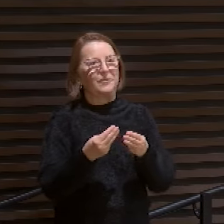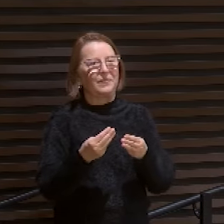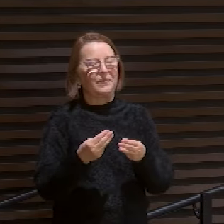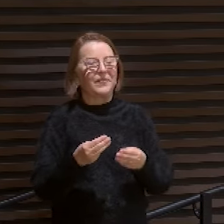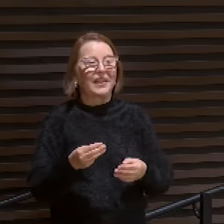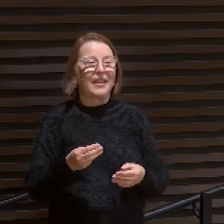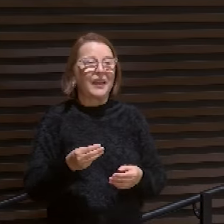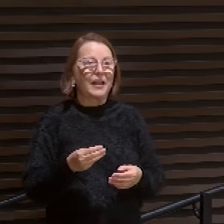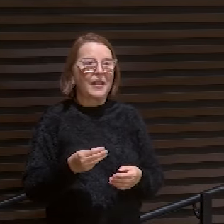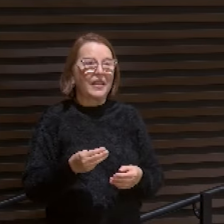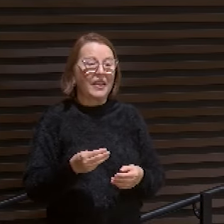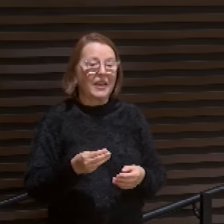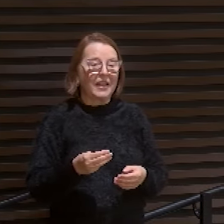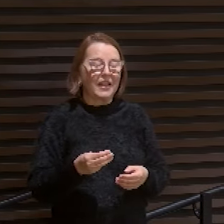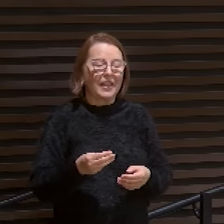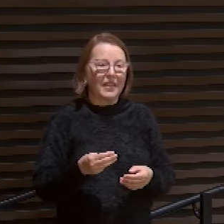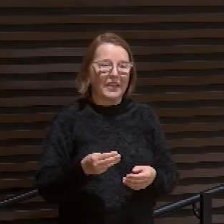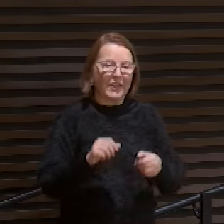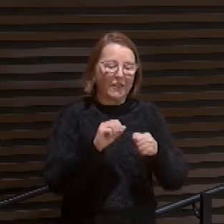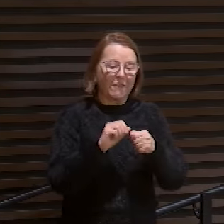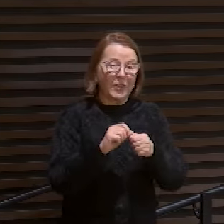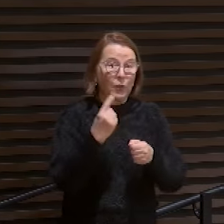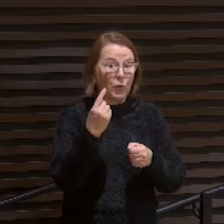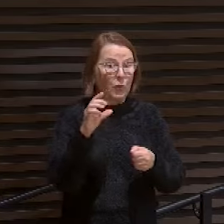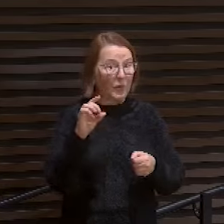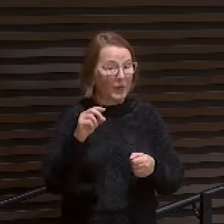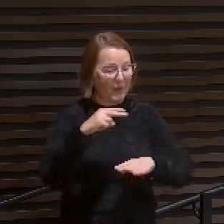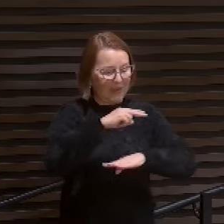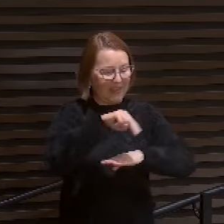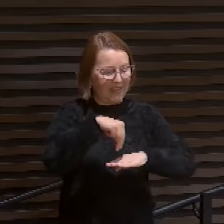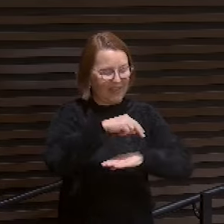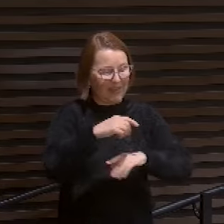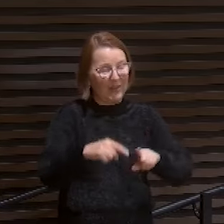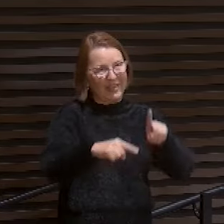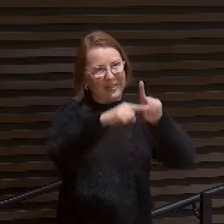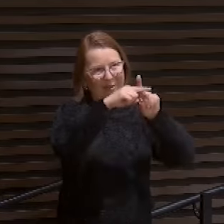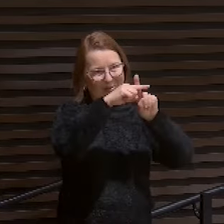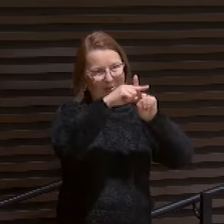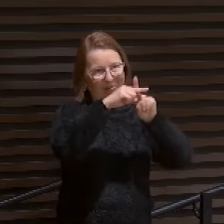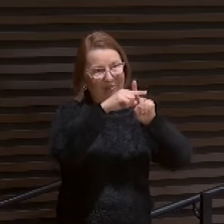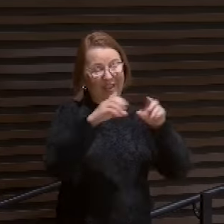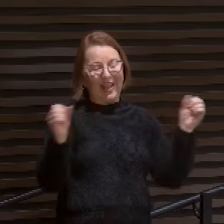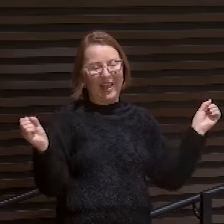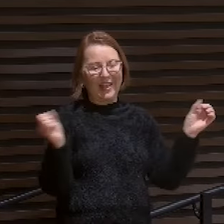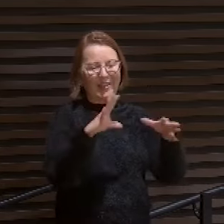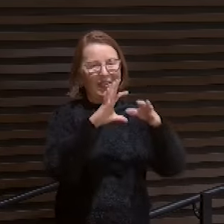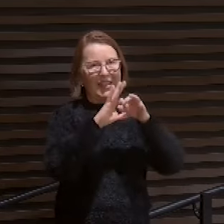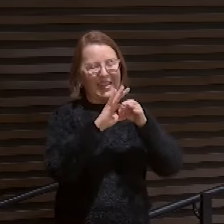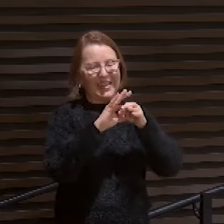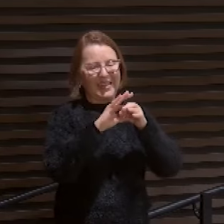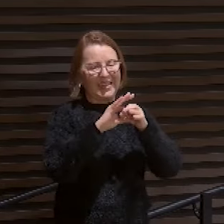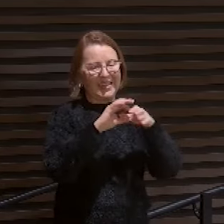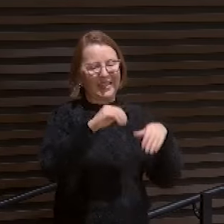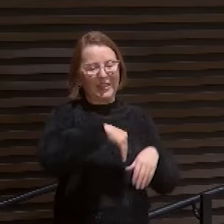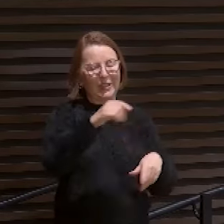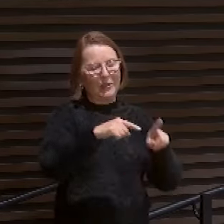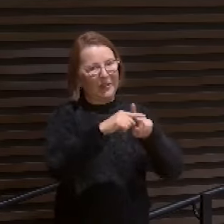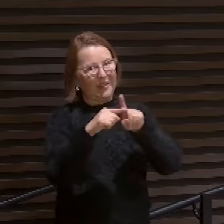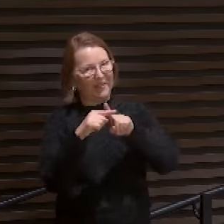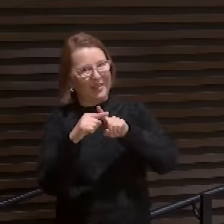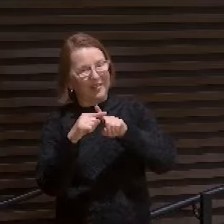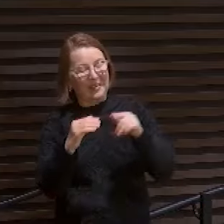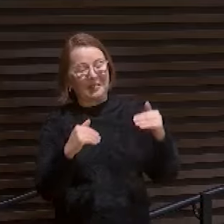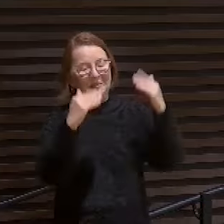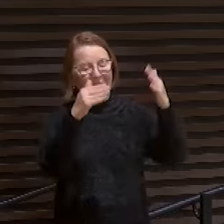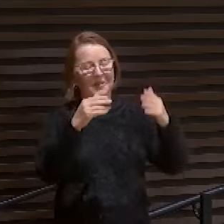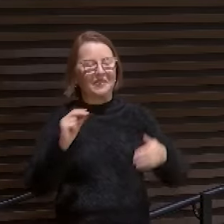nação. A nova aliança do Calvário. Ela é superior, ela é